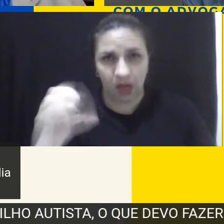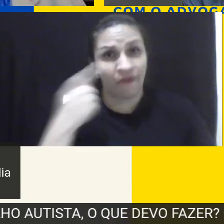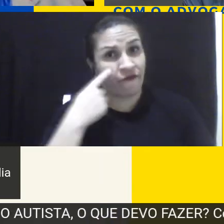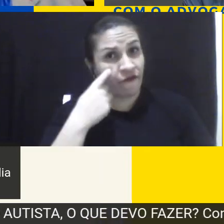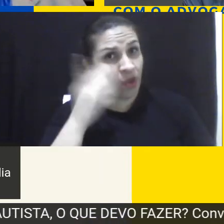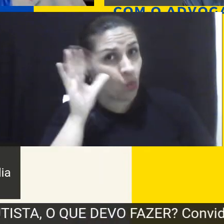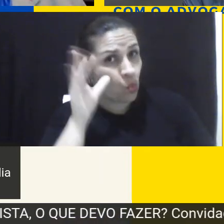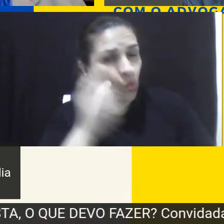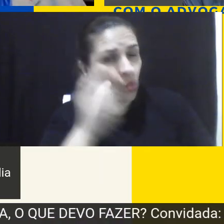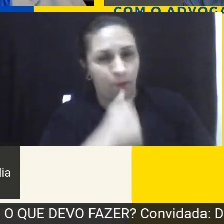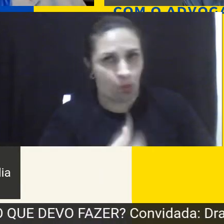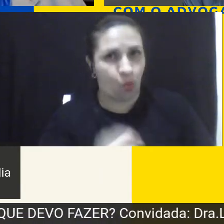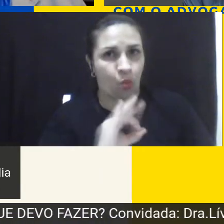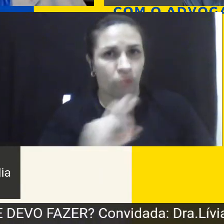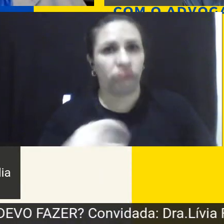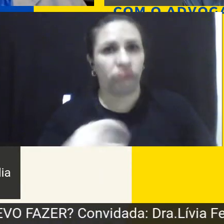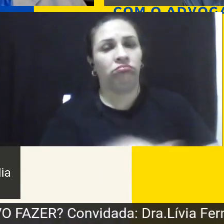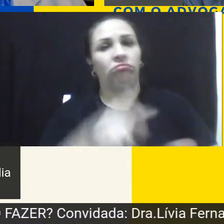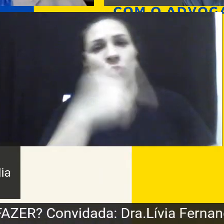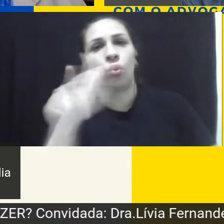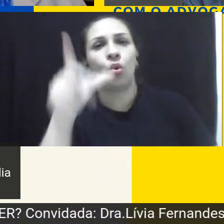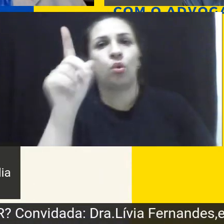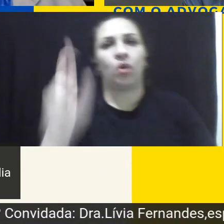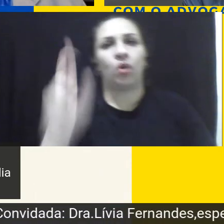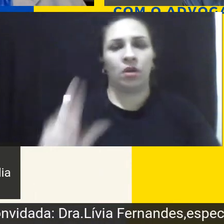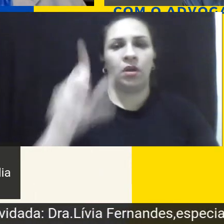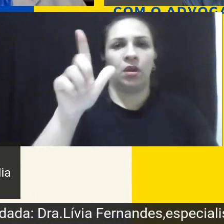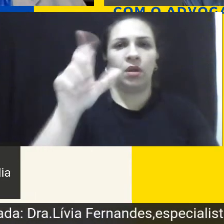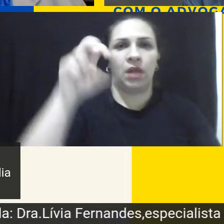uma live também com o deputado